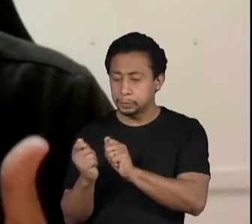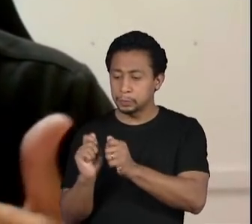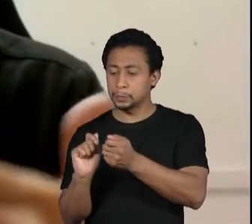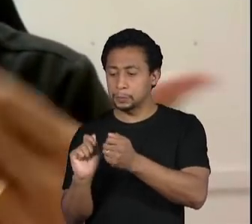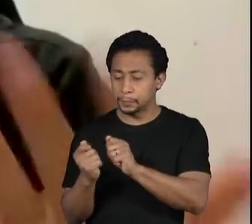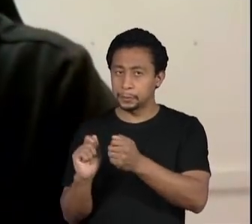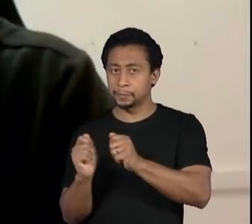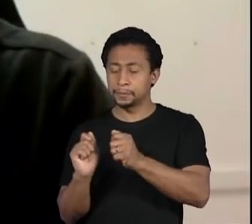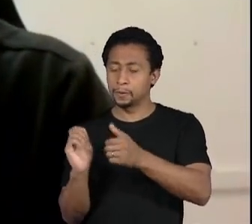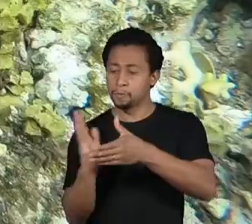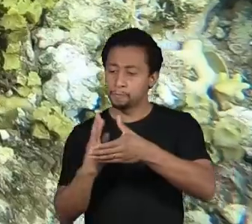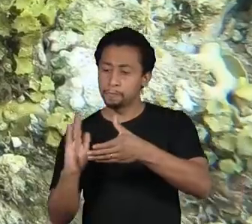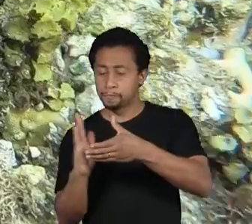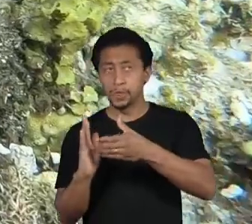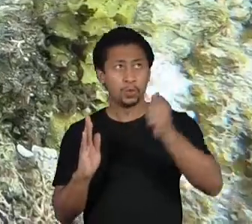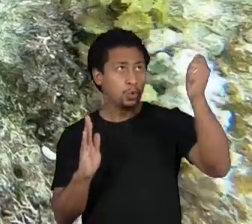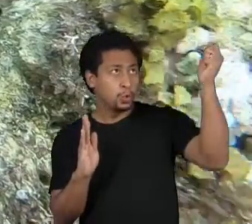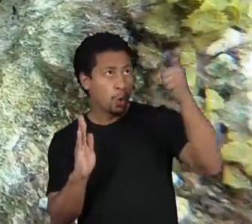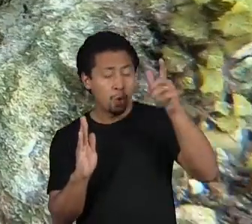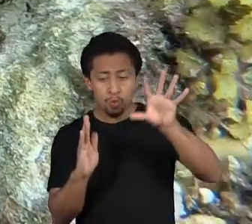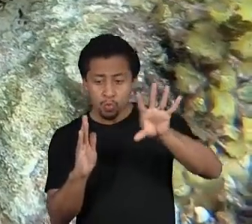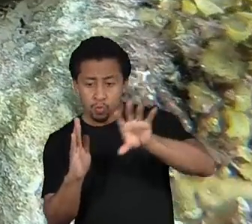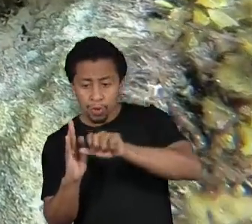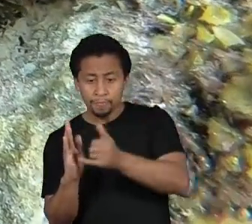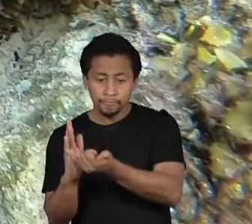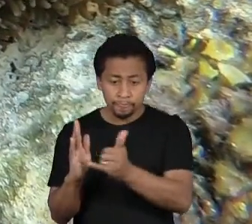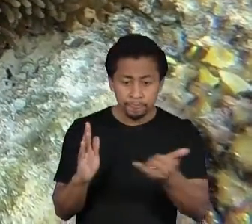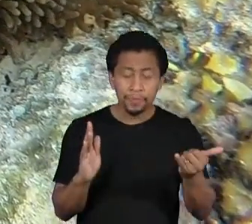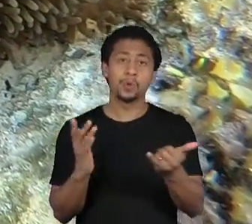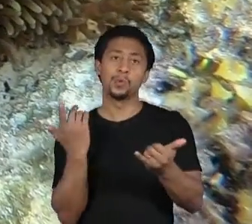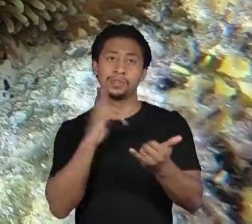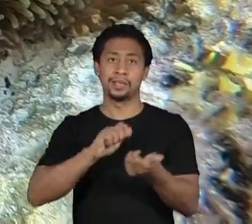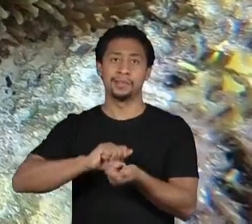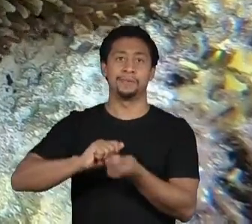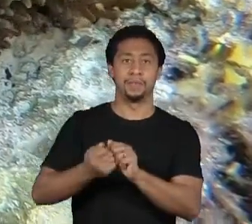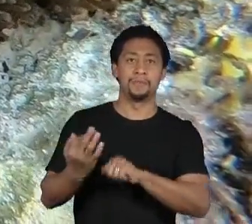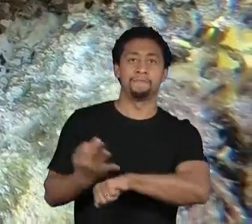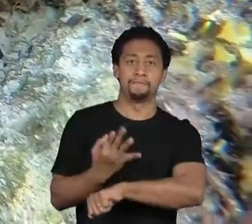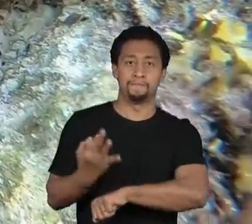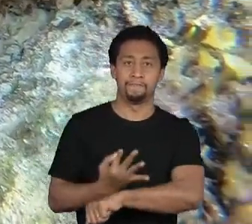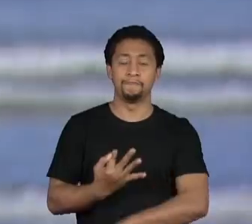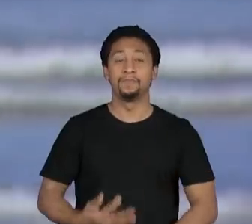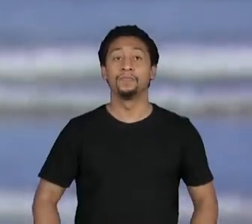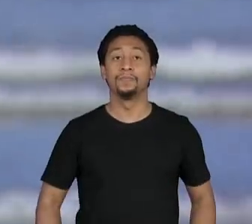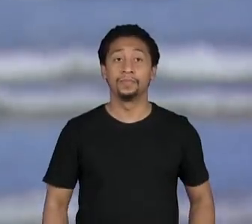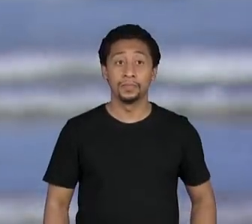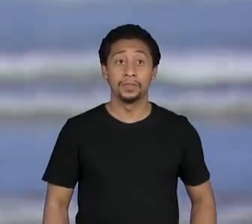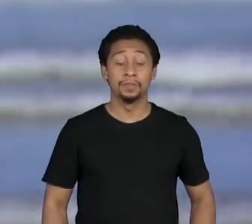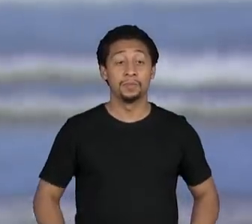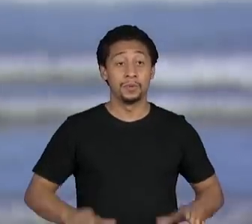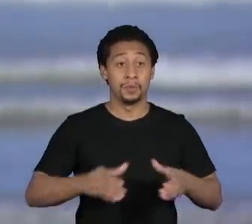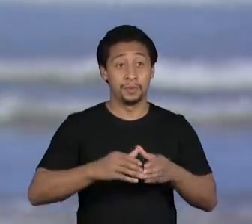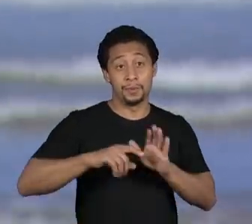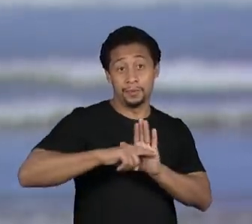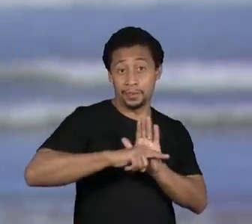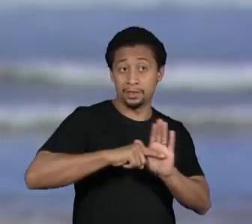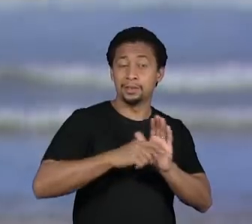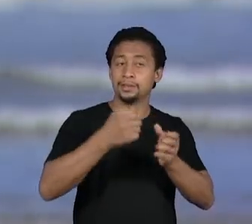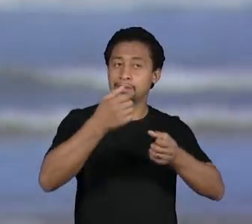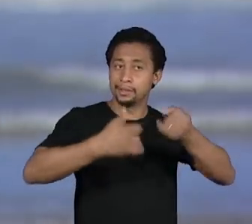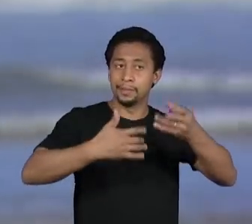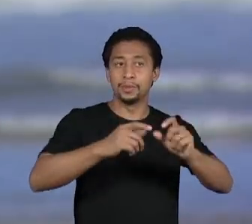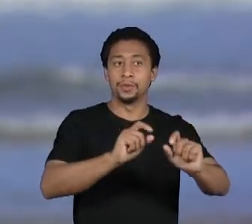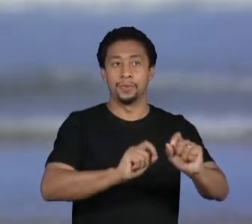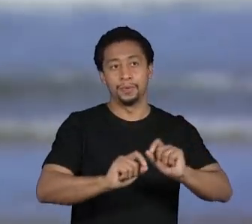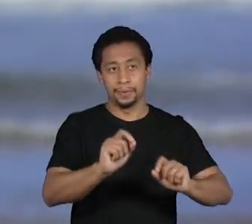fotossíntese diante de uma nova circunstância. Para os pesquisadores, a explicação está